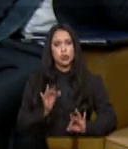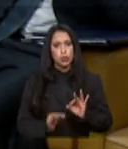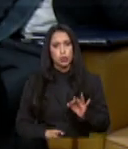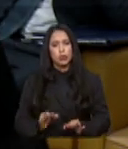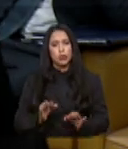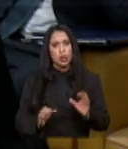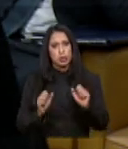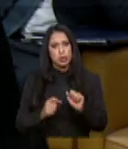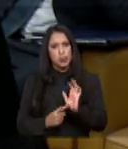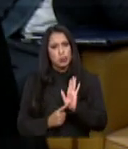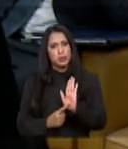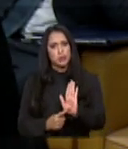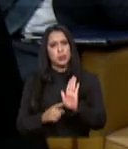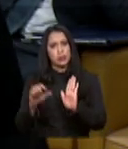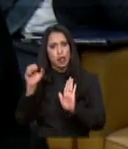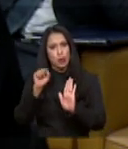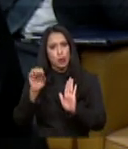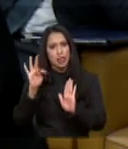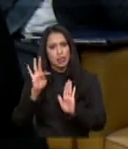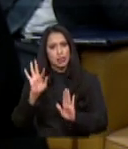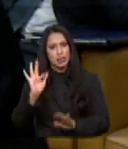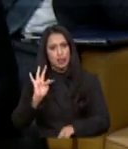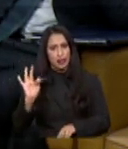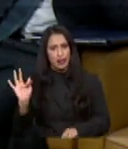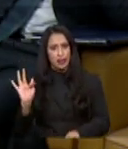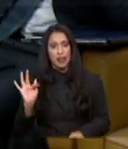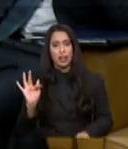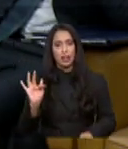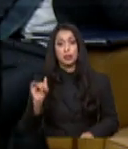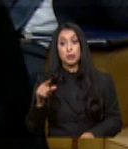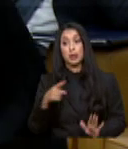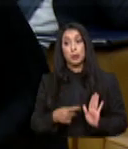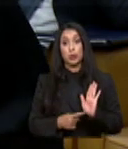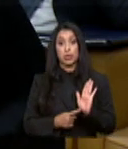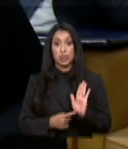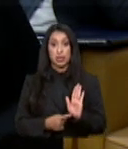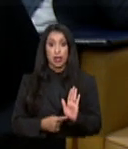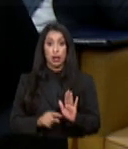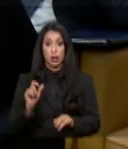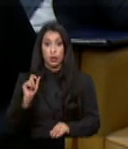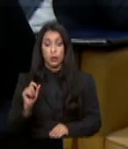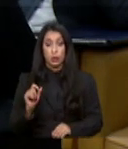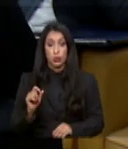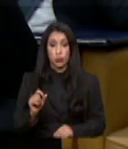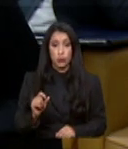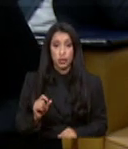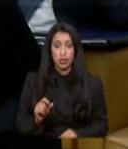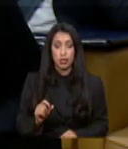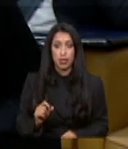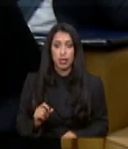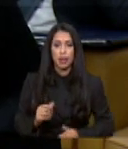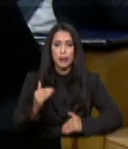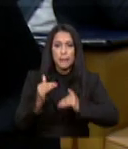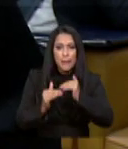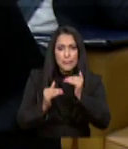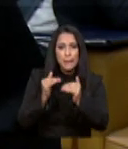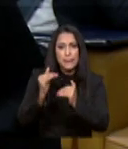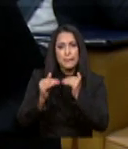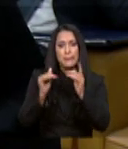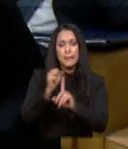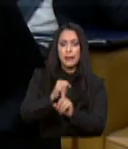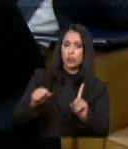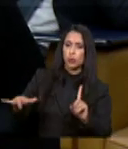essa egrégia corte para apontar o adequado caminho da construção de